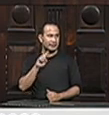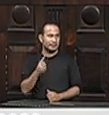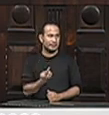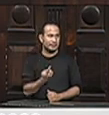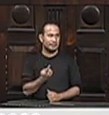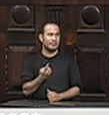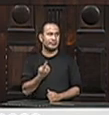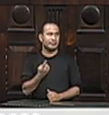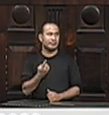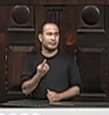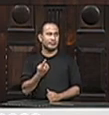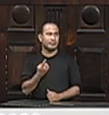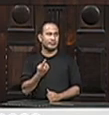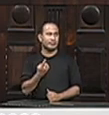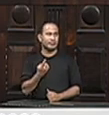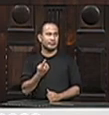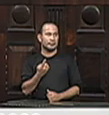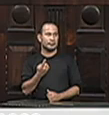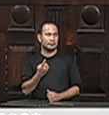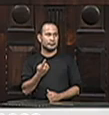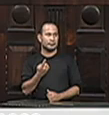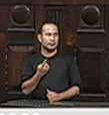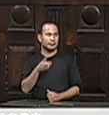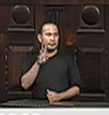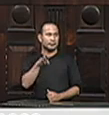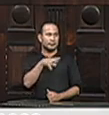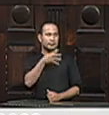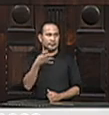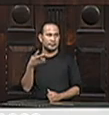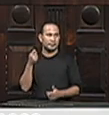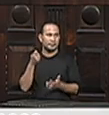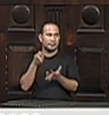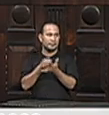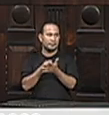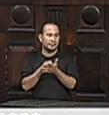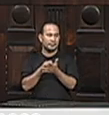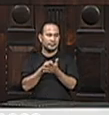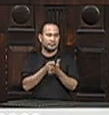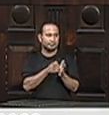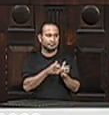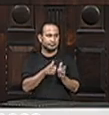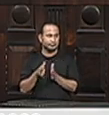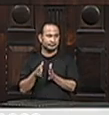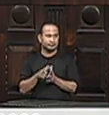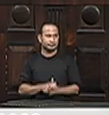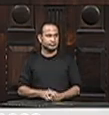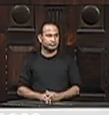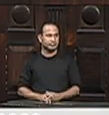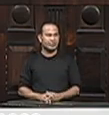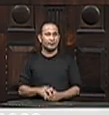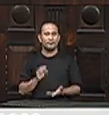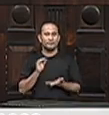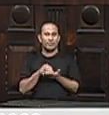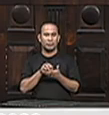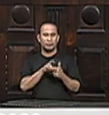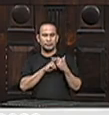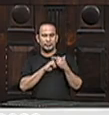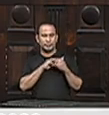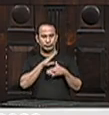ganhou esta liminar. E logo depois entra o Executivo exatamente para